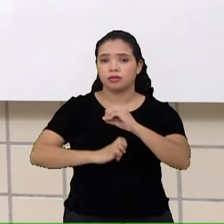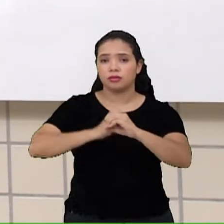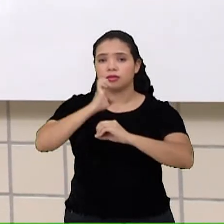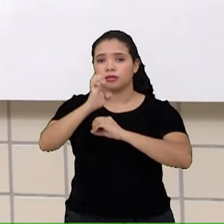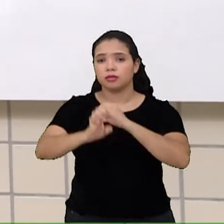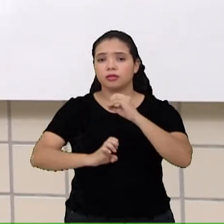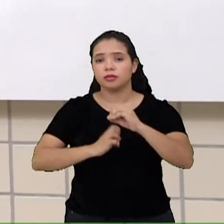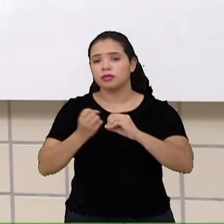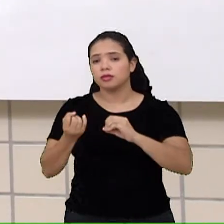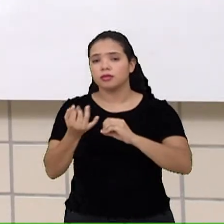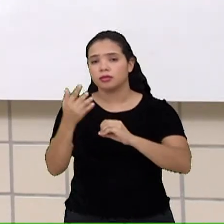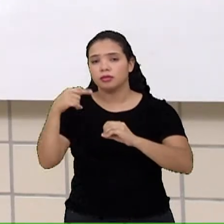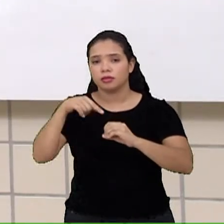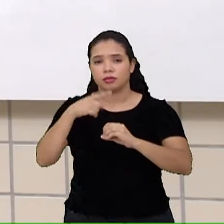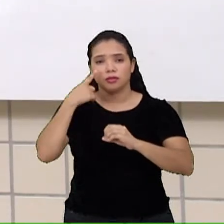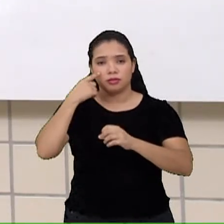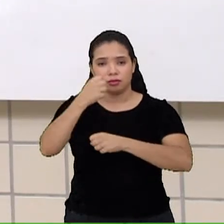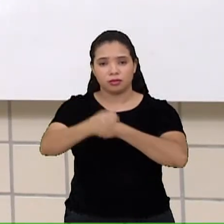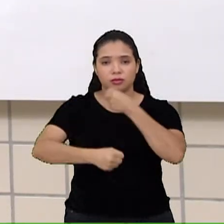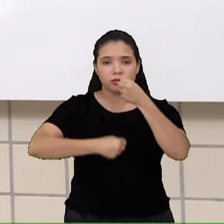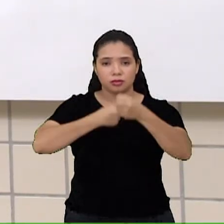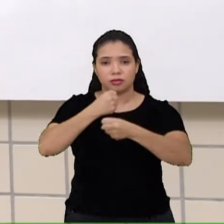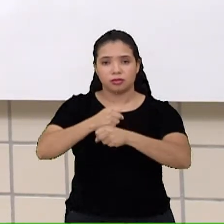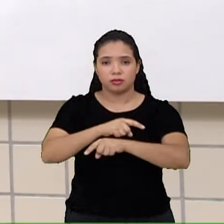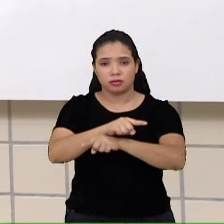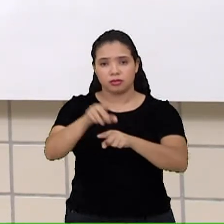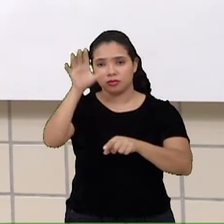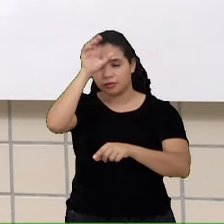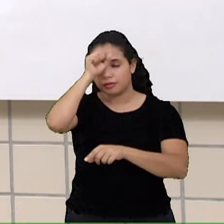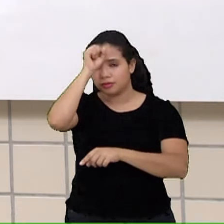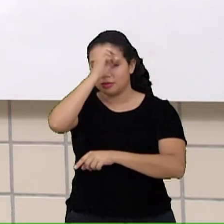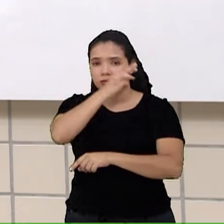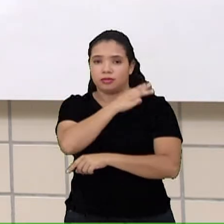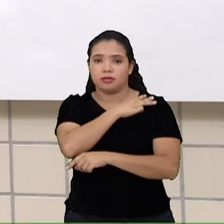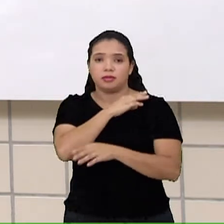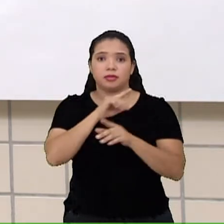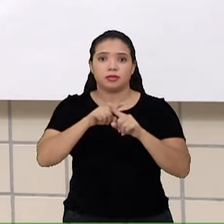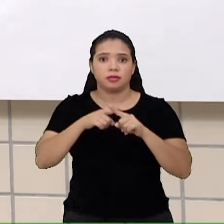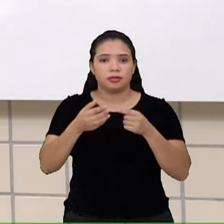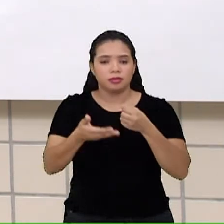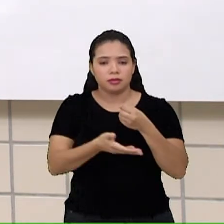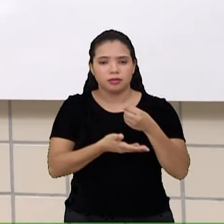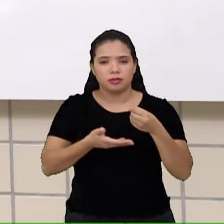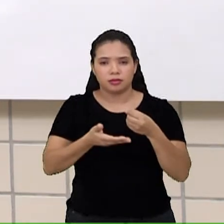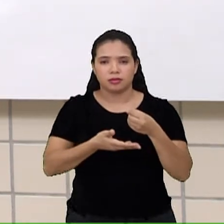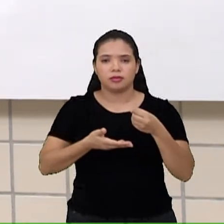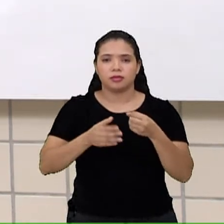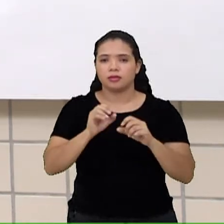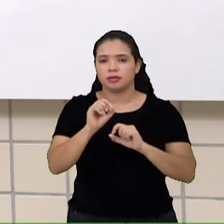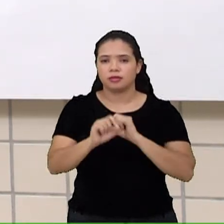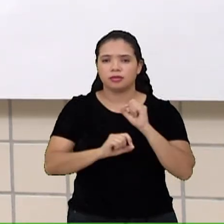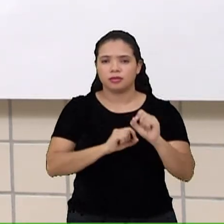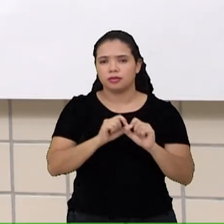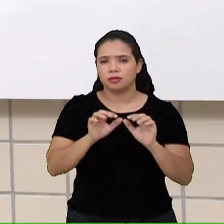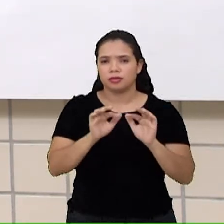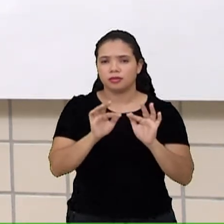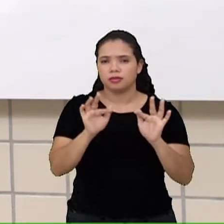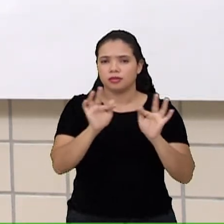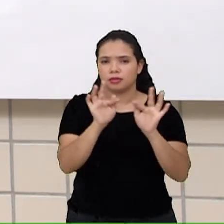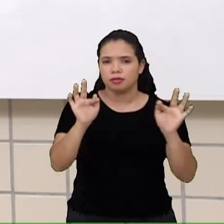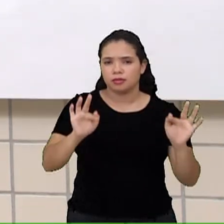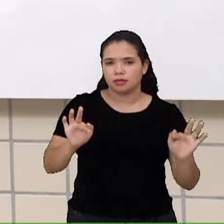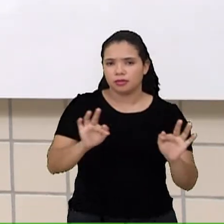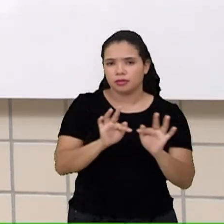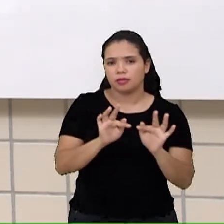certinho. Vocês vão aprender isso ano que vem no ensino médio, mas pelo menos a base do que é uma fórmula eletrônica, do que é uma fórmula molecular, vocês vão